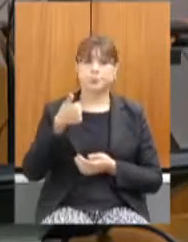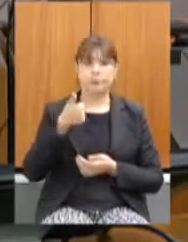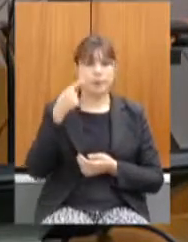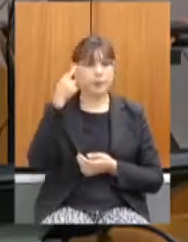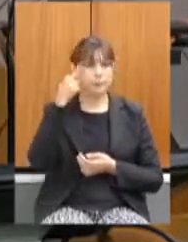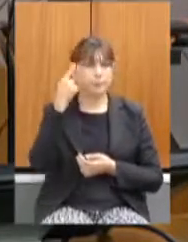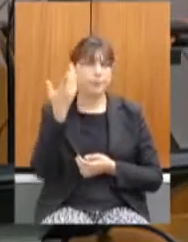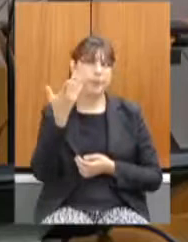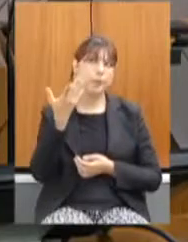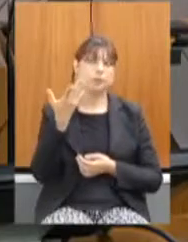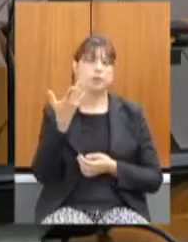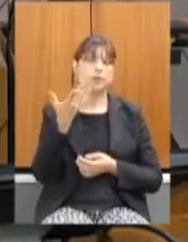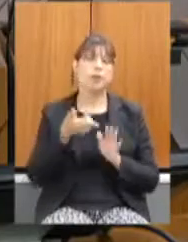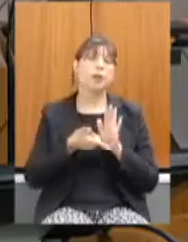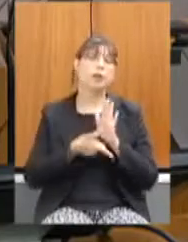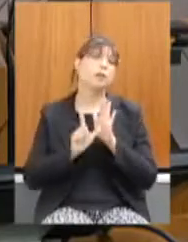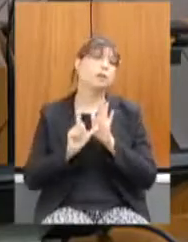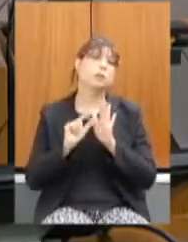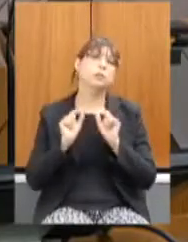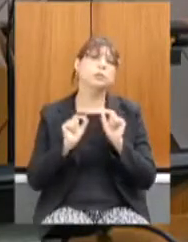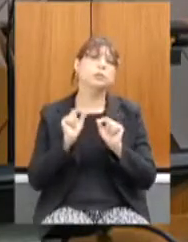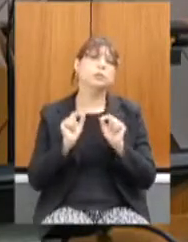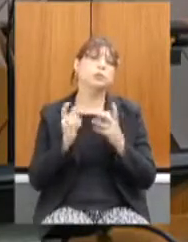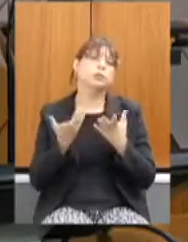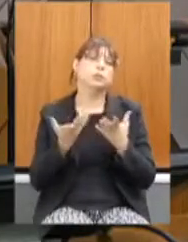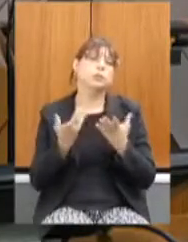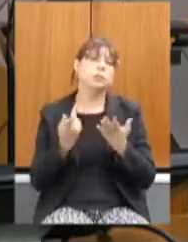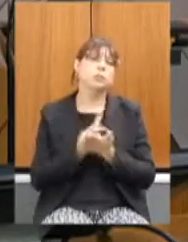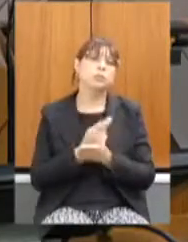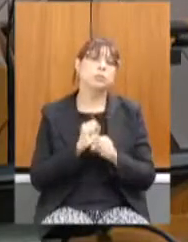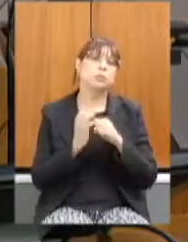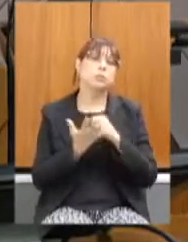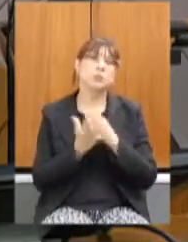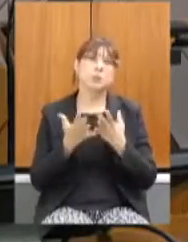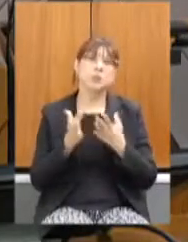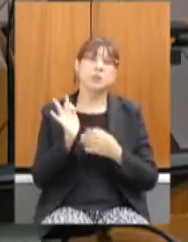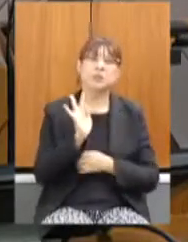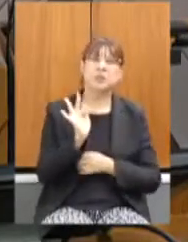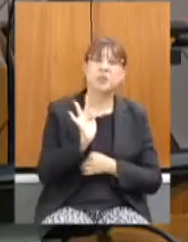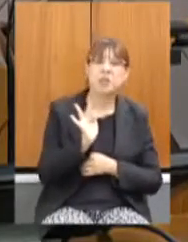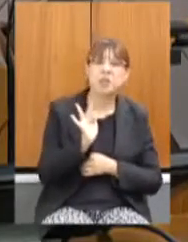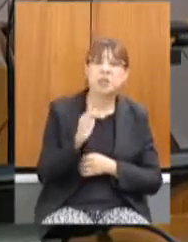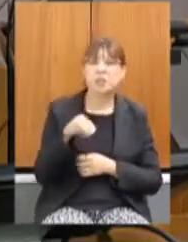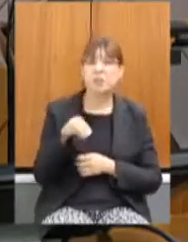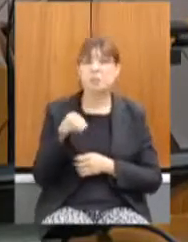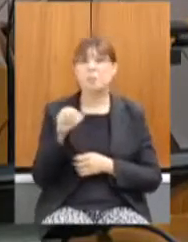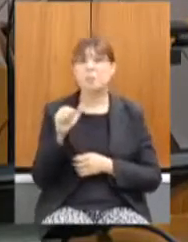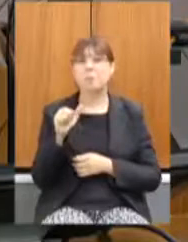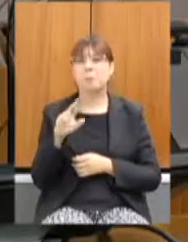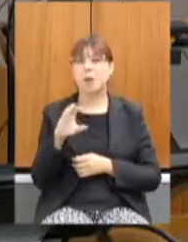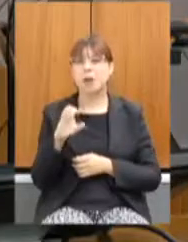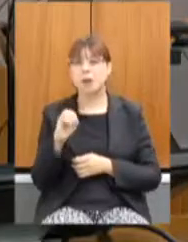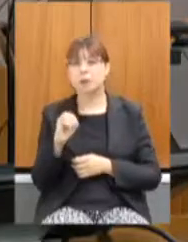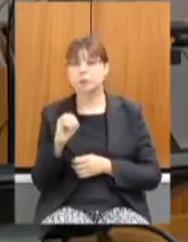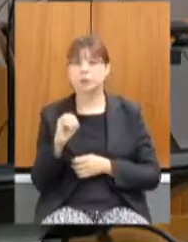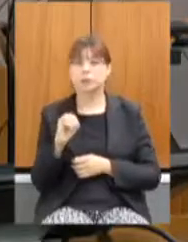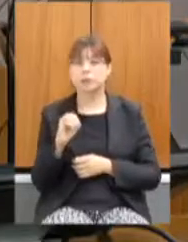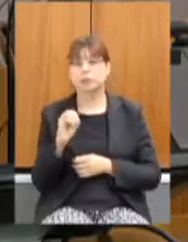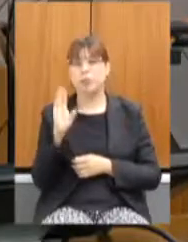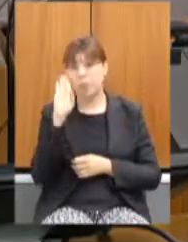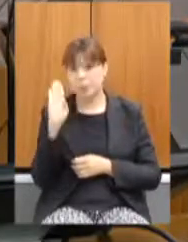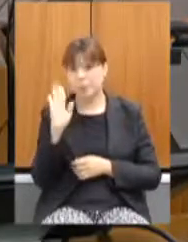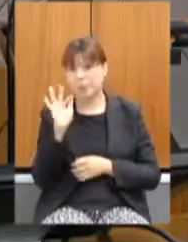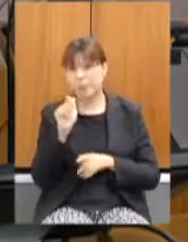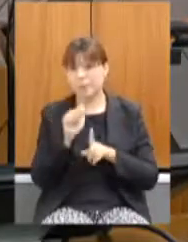cenário inicial da pandemia isso entre fevereiro e março especialmente em fevereiro ainda quando nós